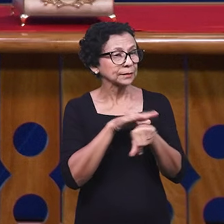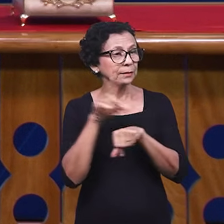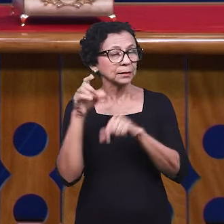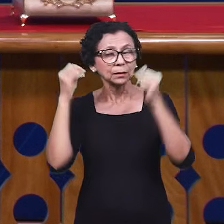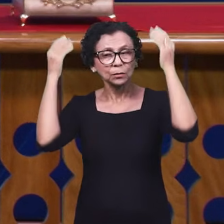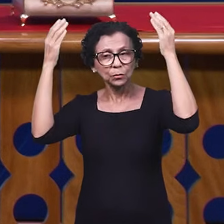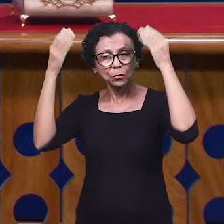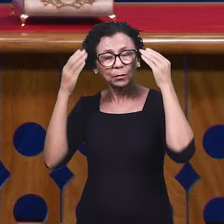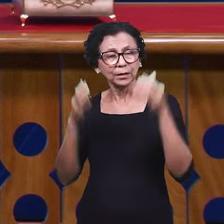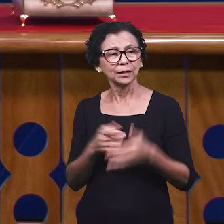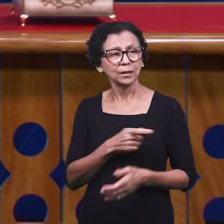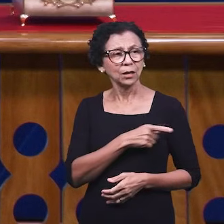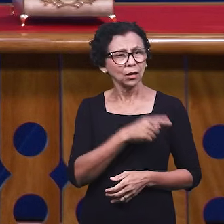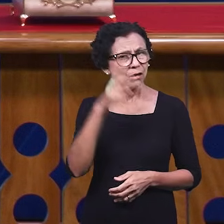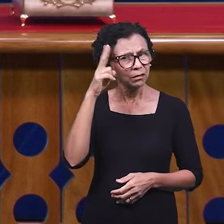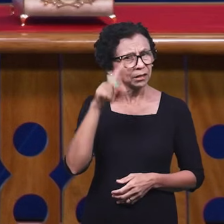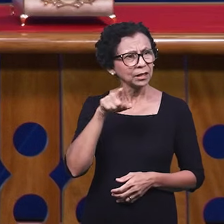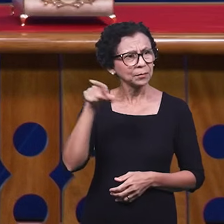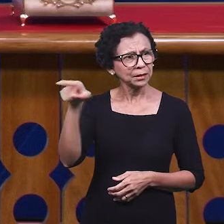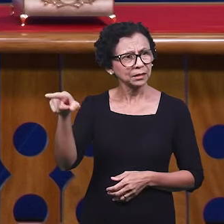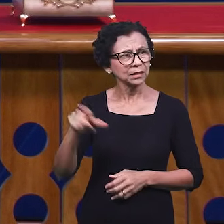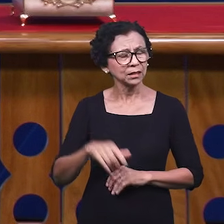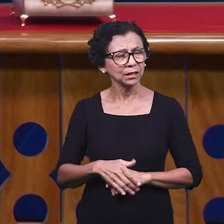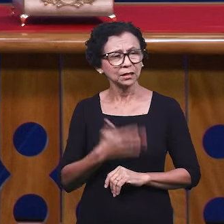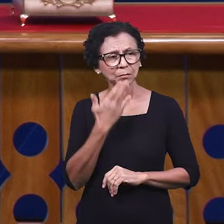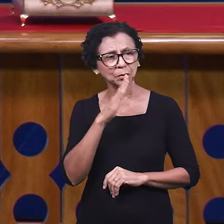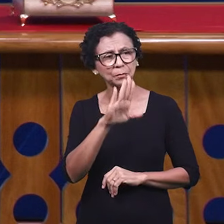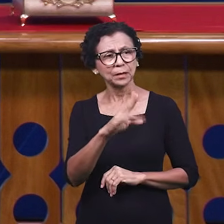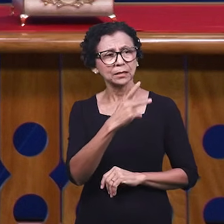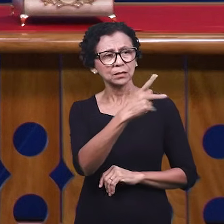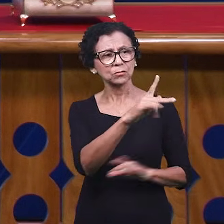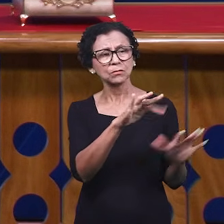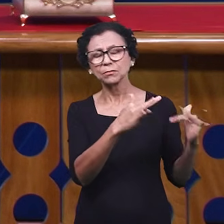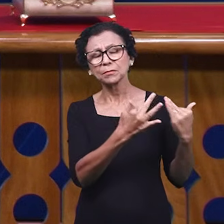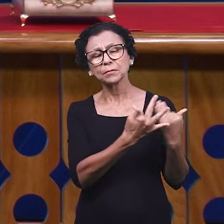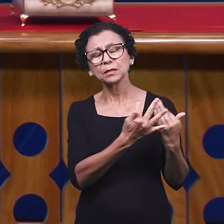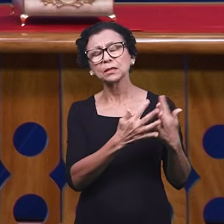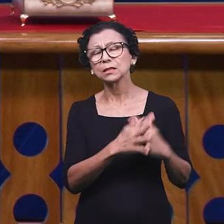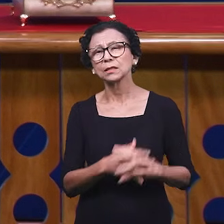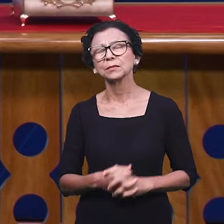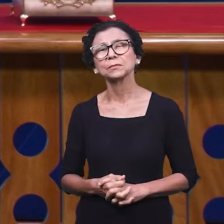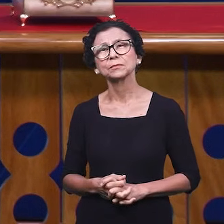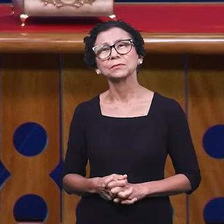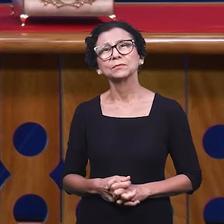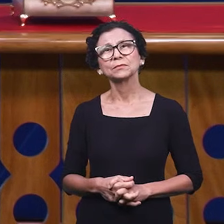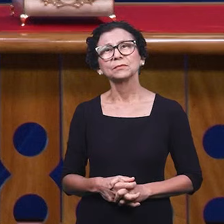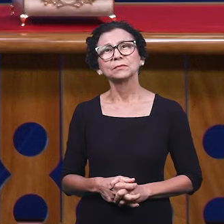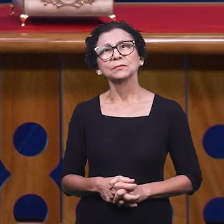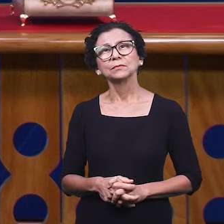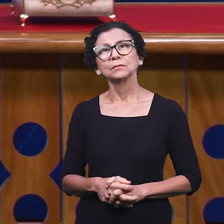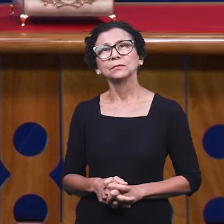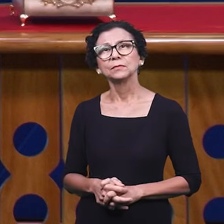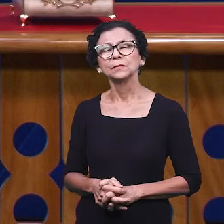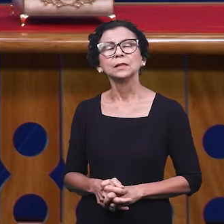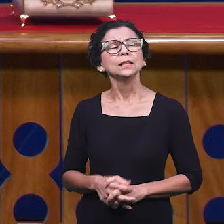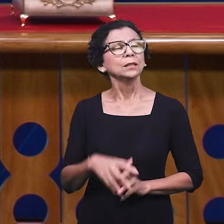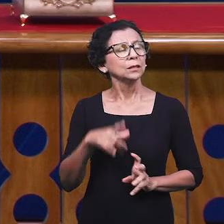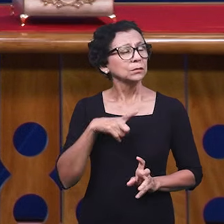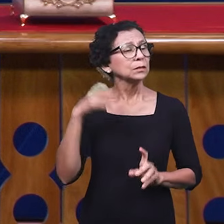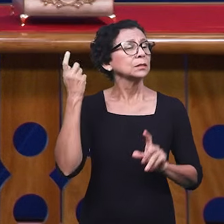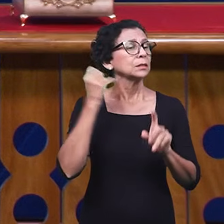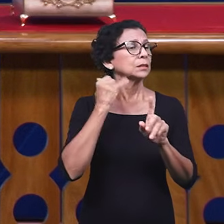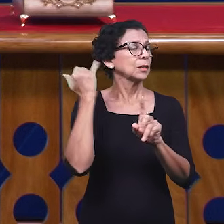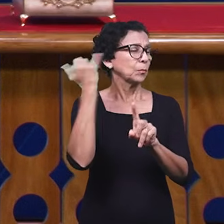na presença do rei e lembra ele das promessas que tem sobre a sua casa. Lembra, ó rei, o meu filho não tem